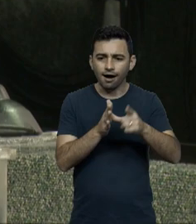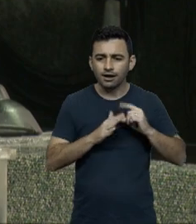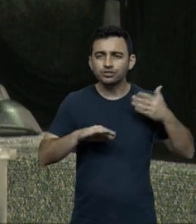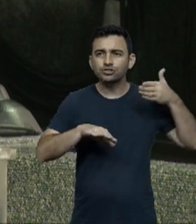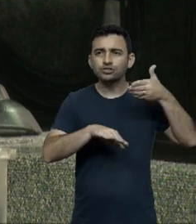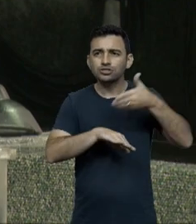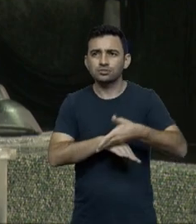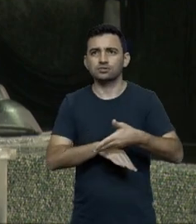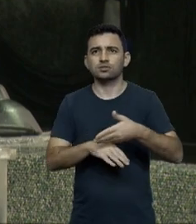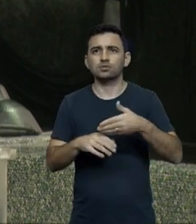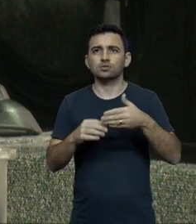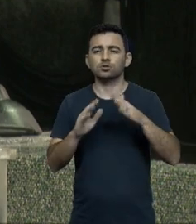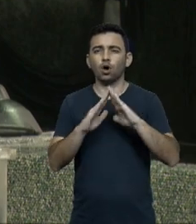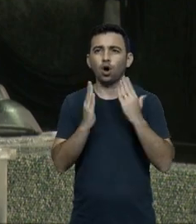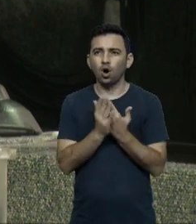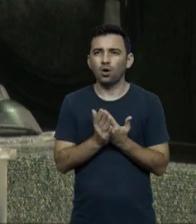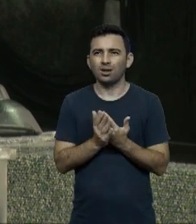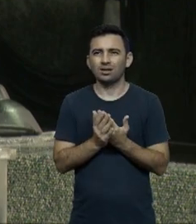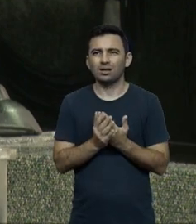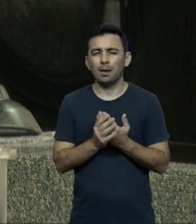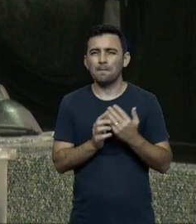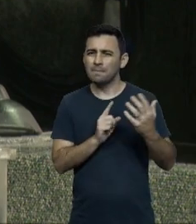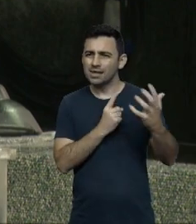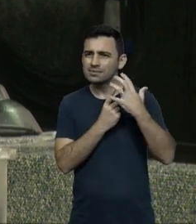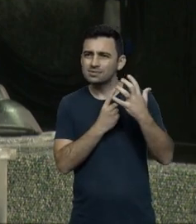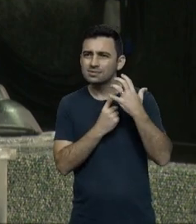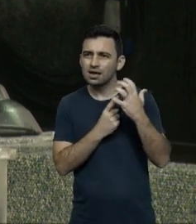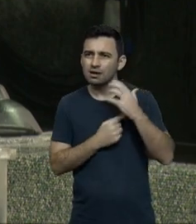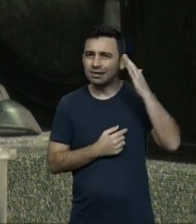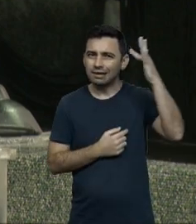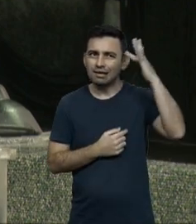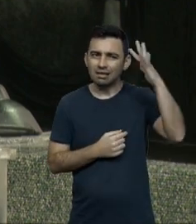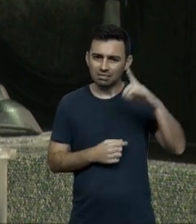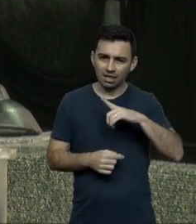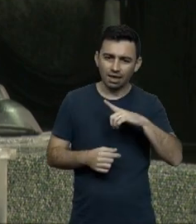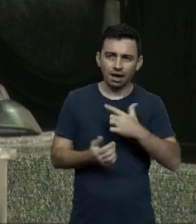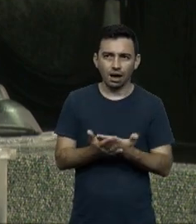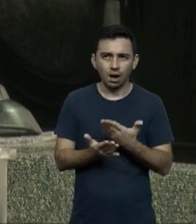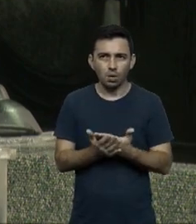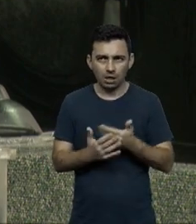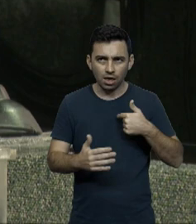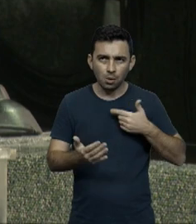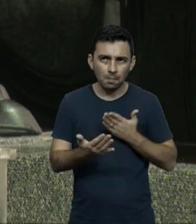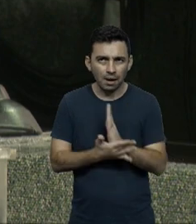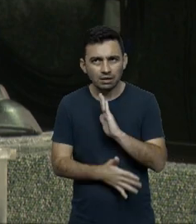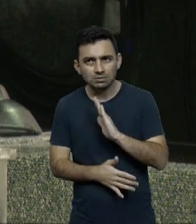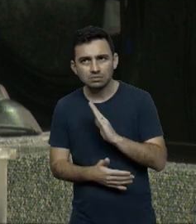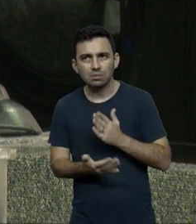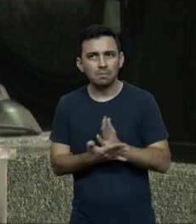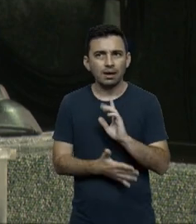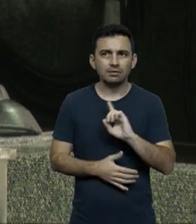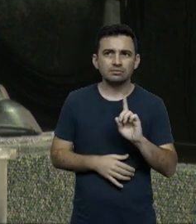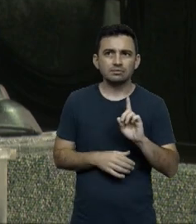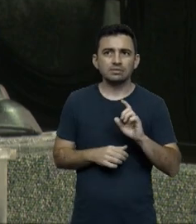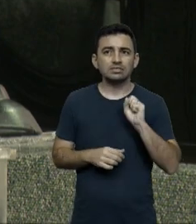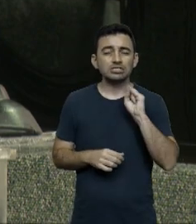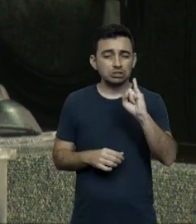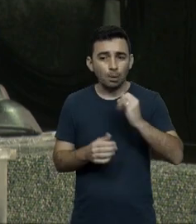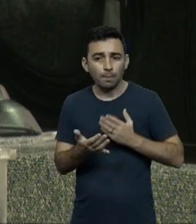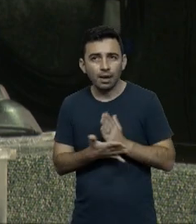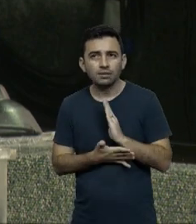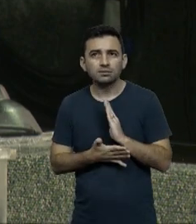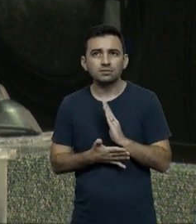já porque uma pressão psicológica muito grande vou ter aula vou conseguir vão passar no processo e não vou e se eu passar